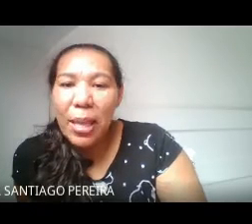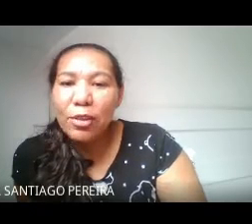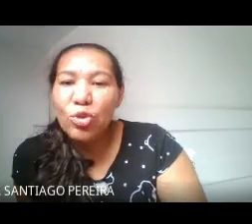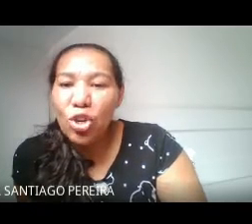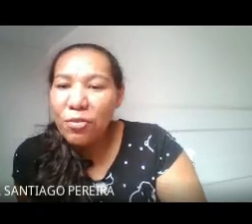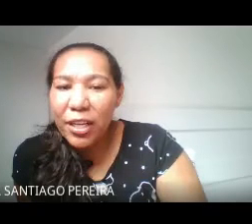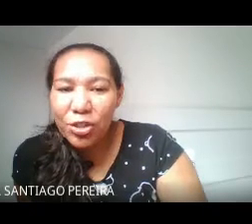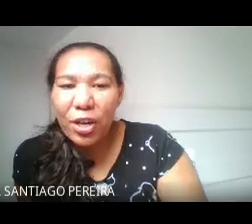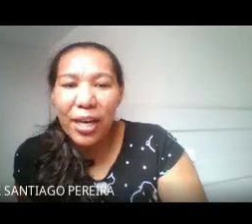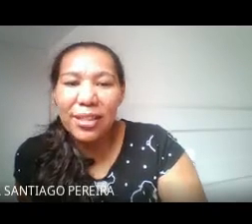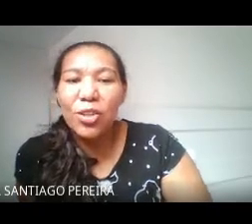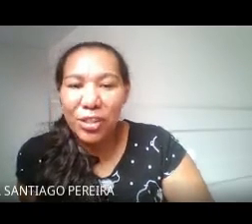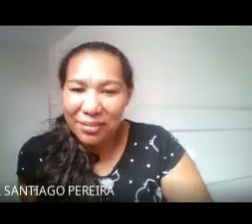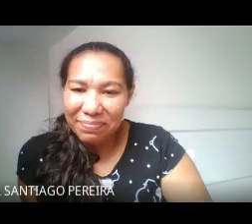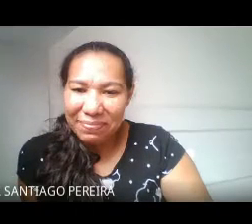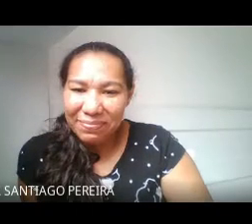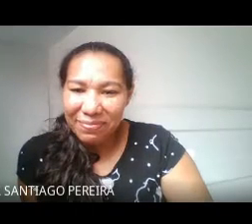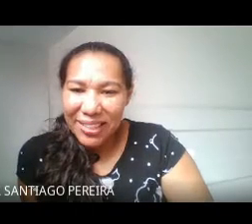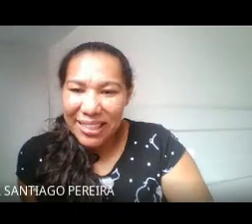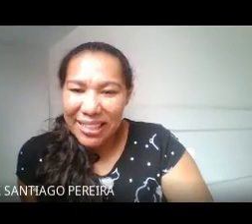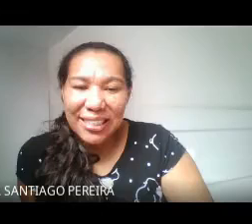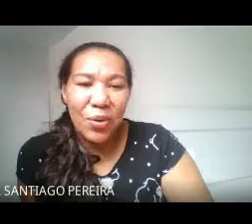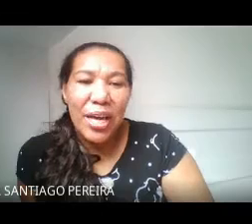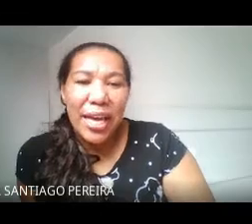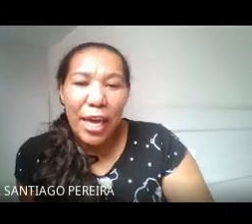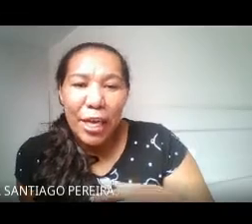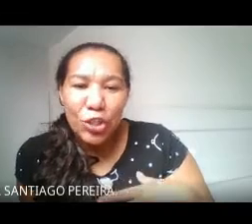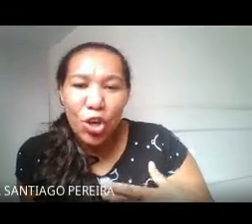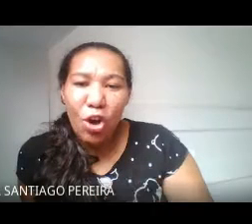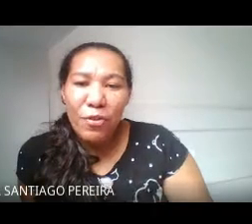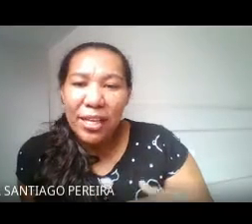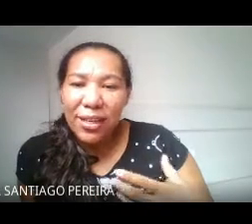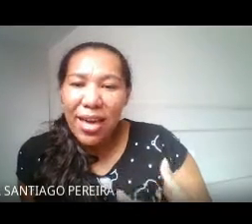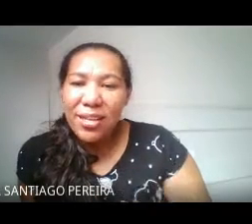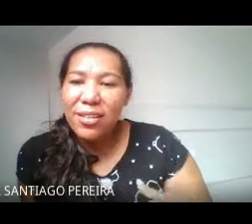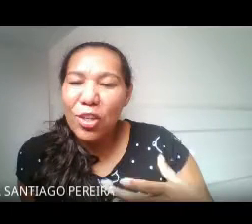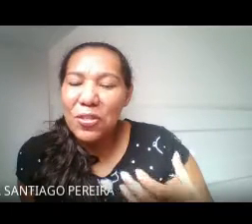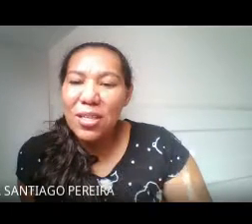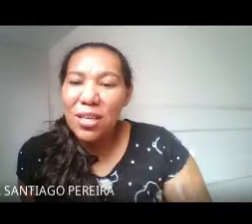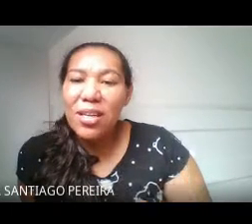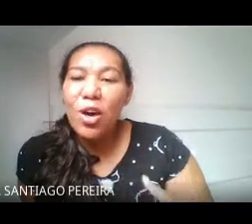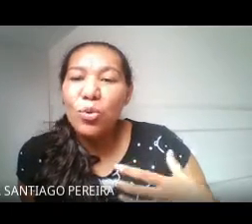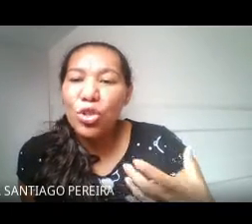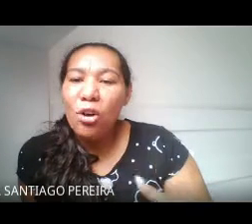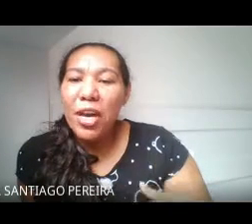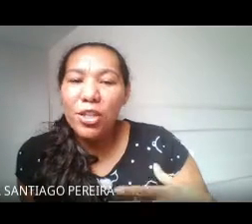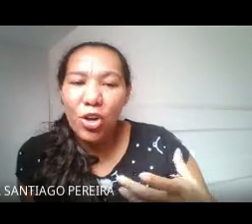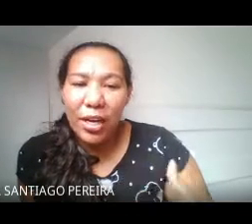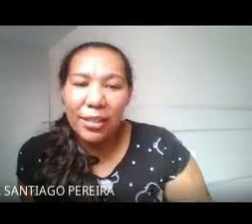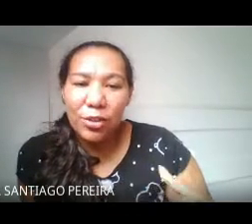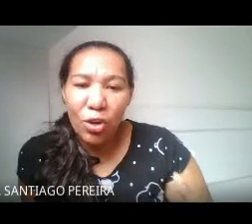para falar do jovem aristocrata Dorian. Então, jovem, atraente e inocente, o